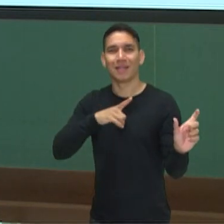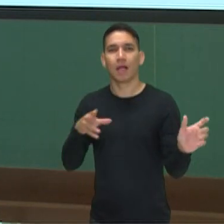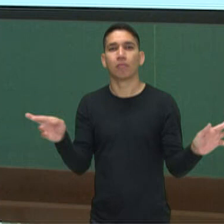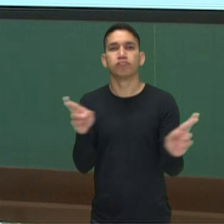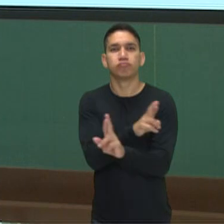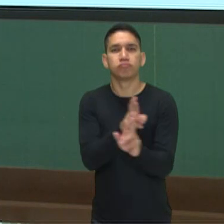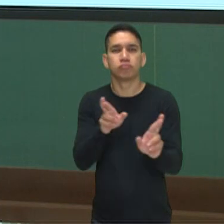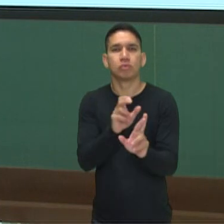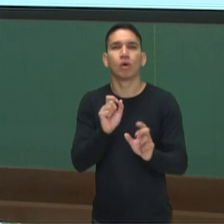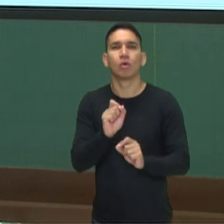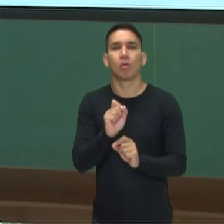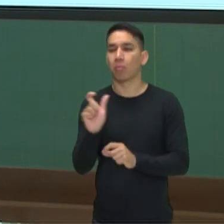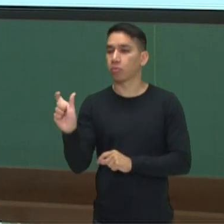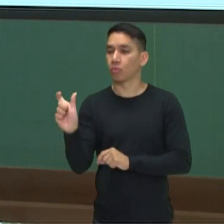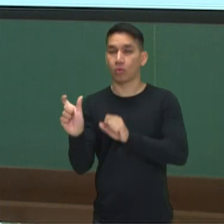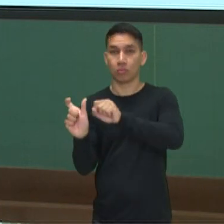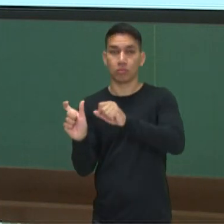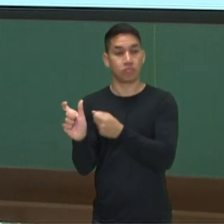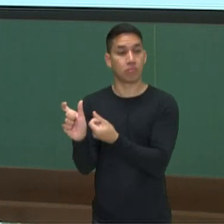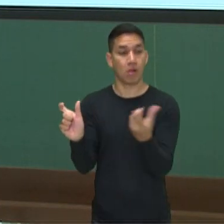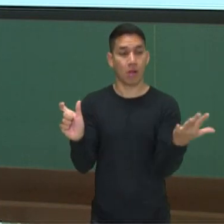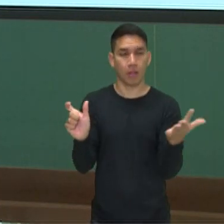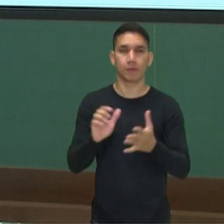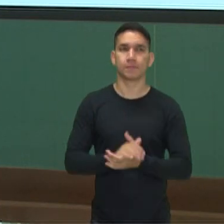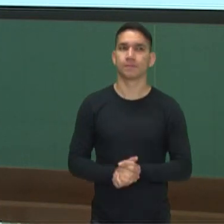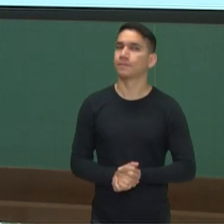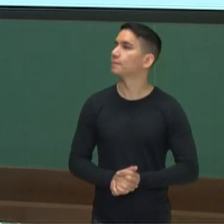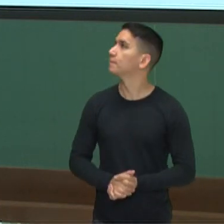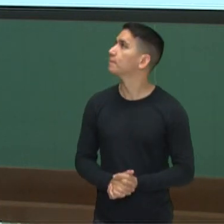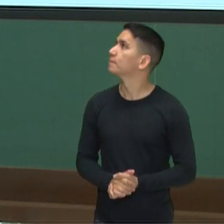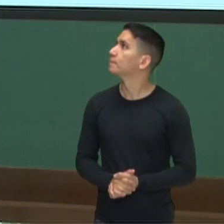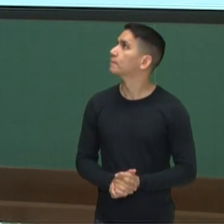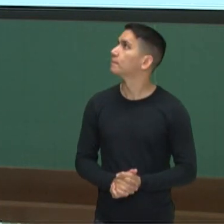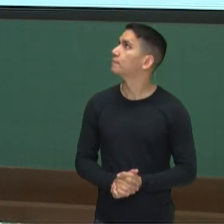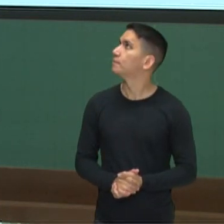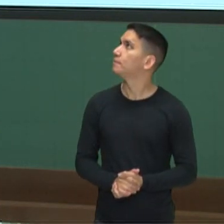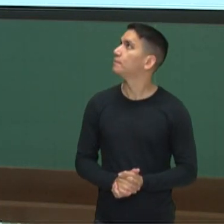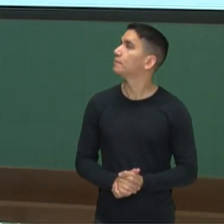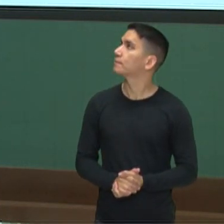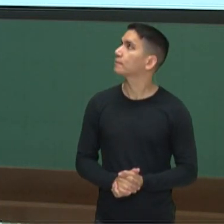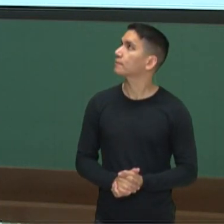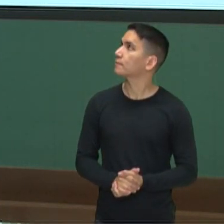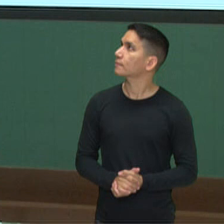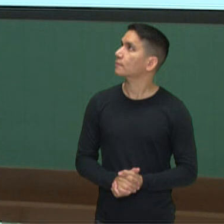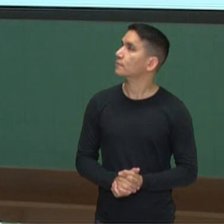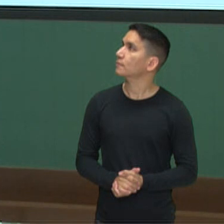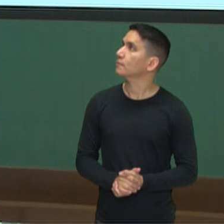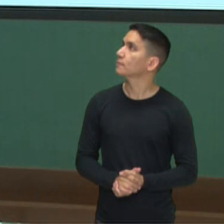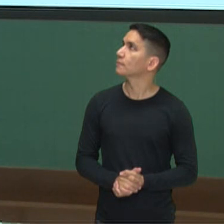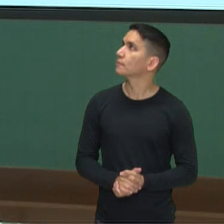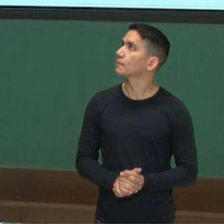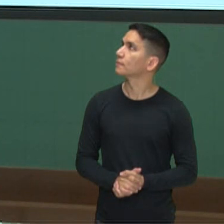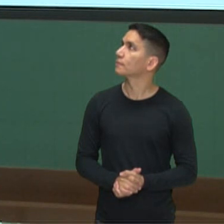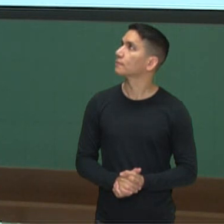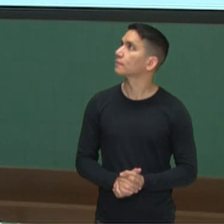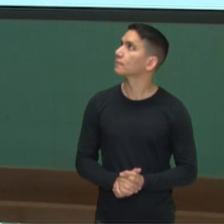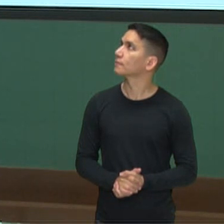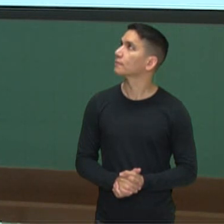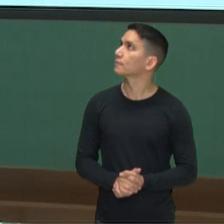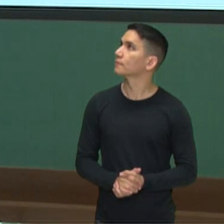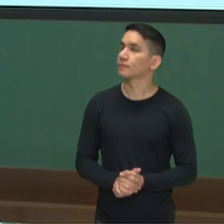monômios. 2x vezes x, 2x ao quadrado, 2x vezes 3,